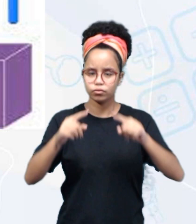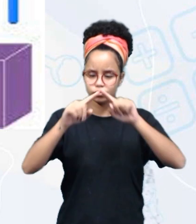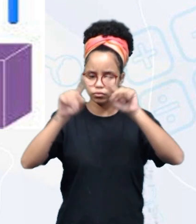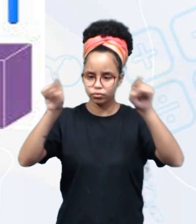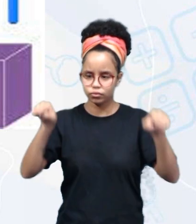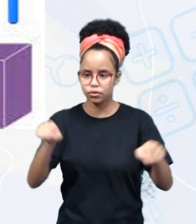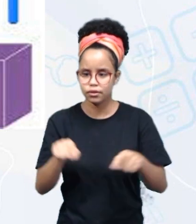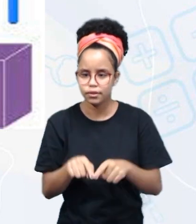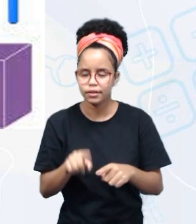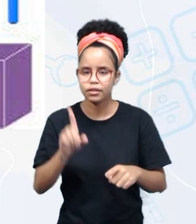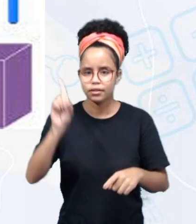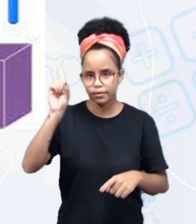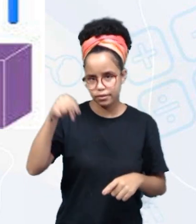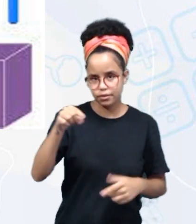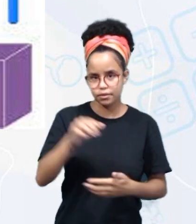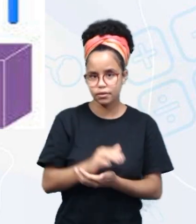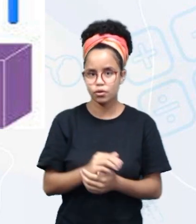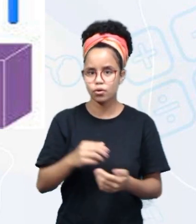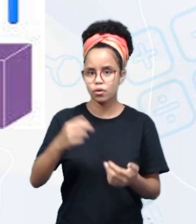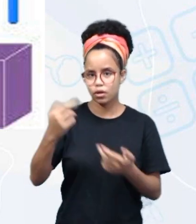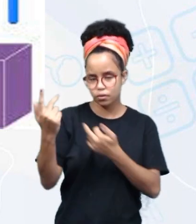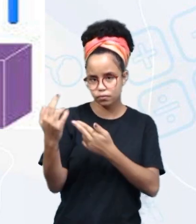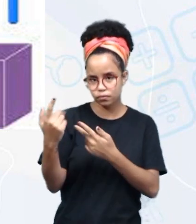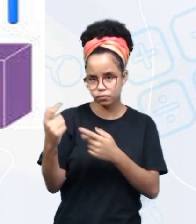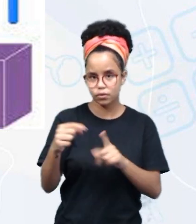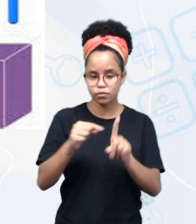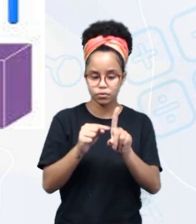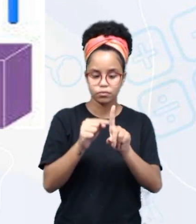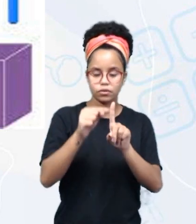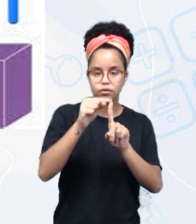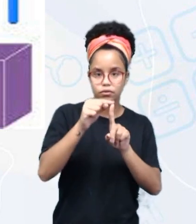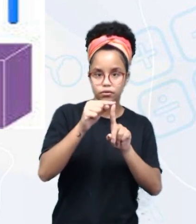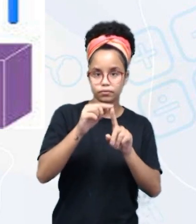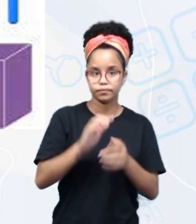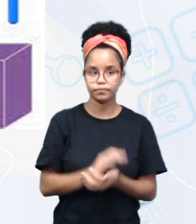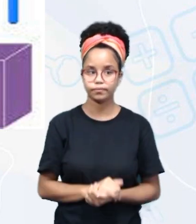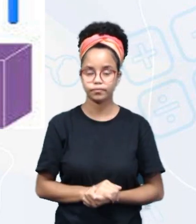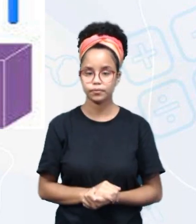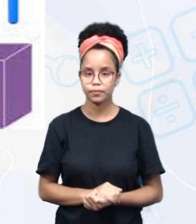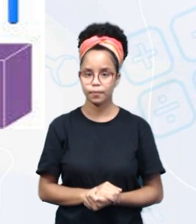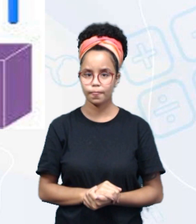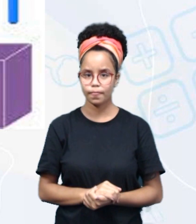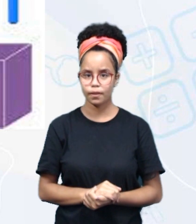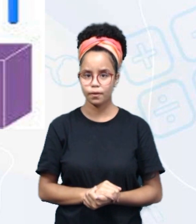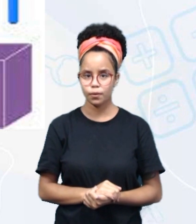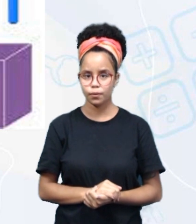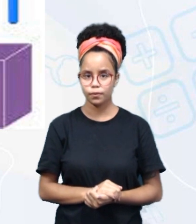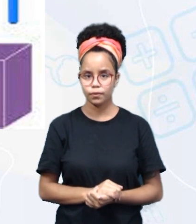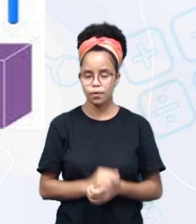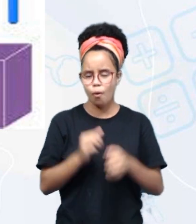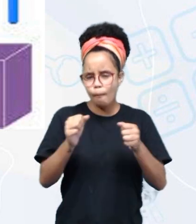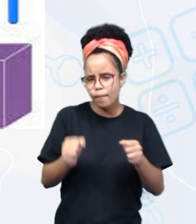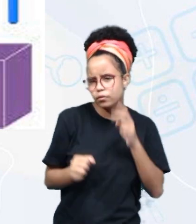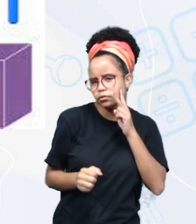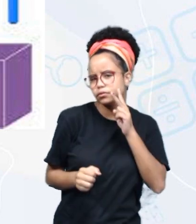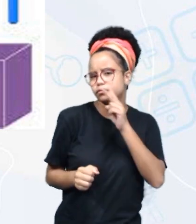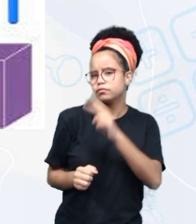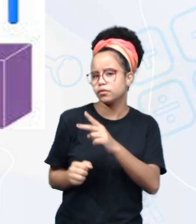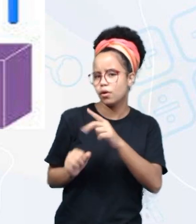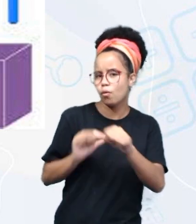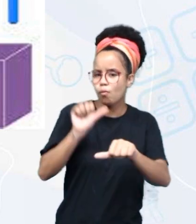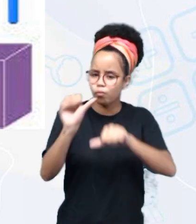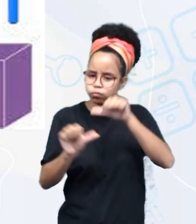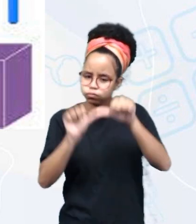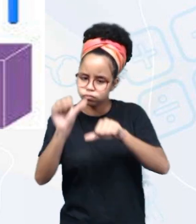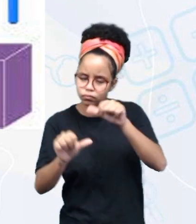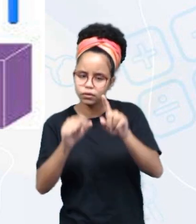mesma temperatura que sua vizinhança. Podemos observar a